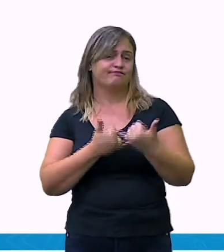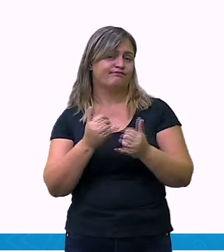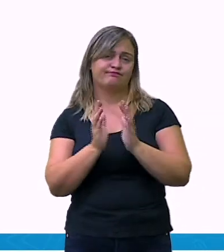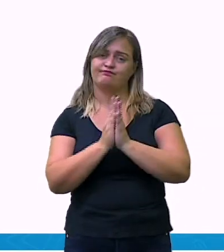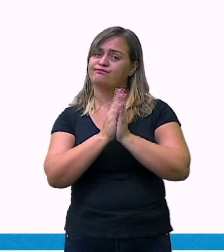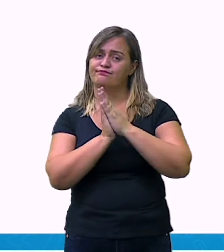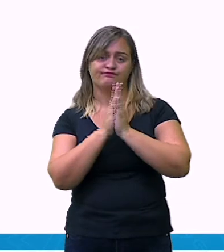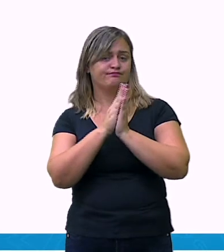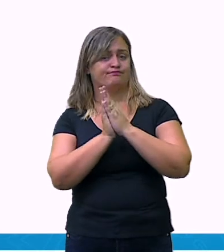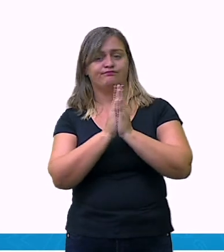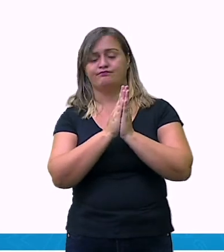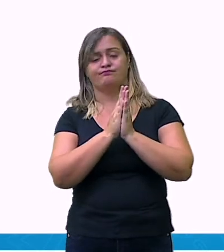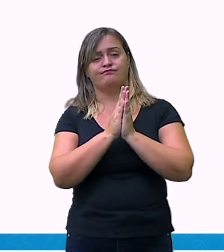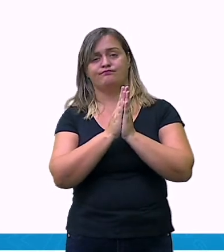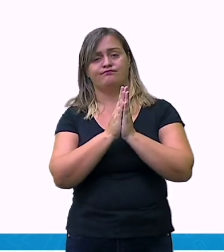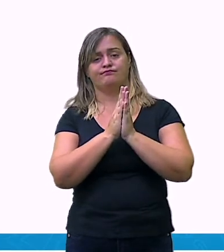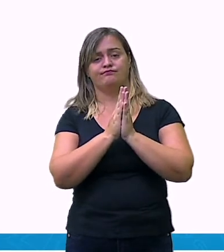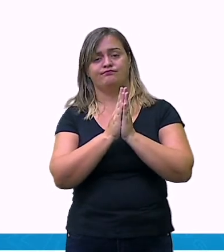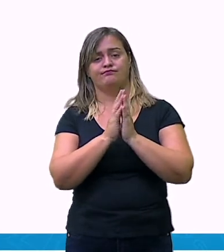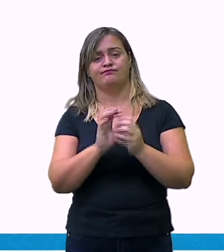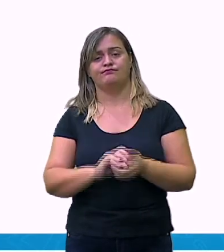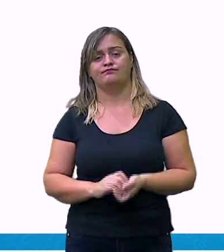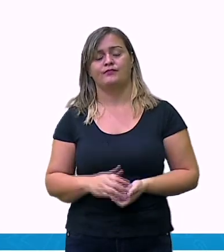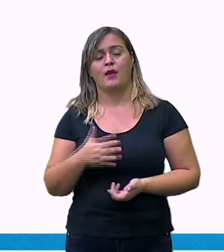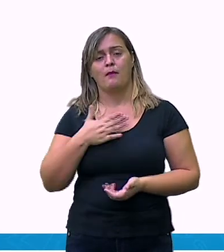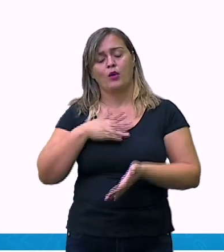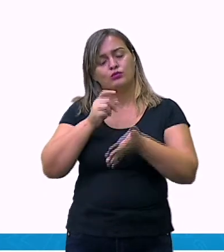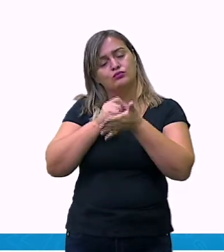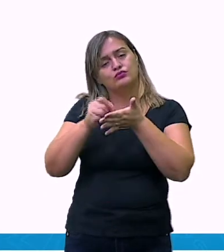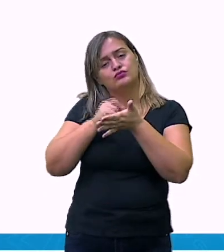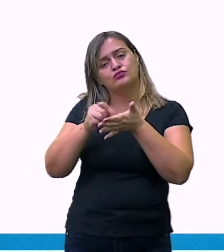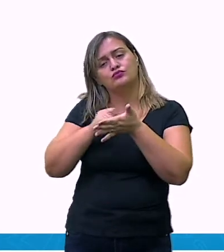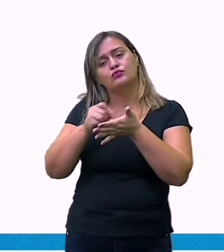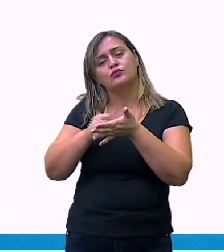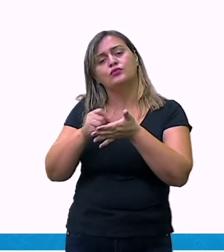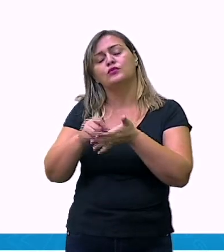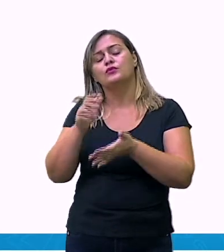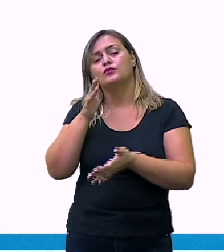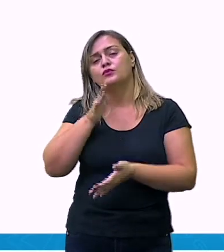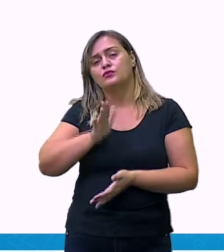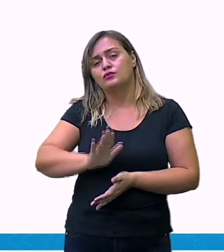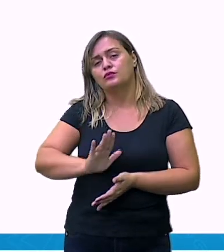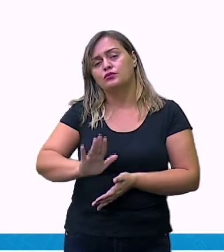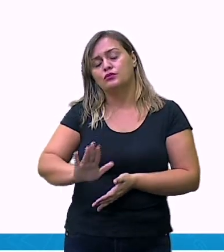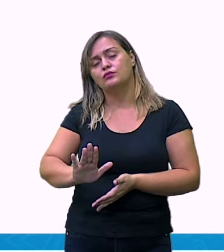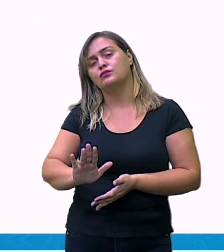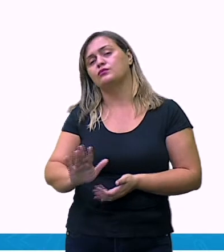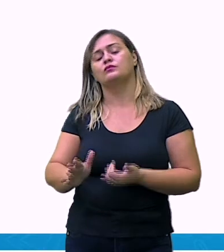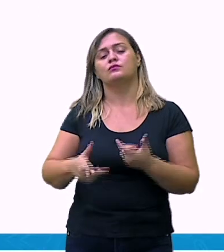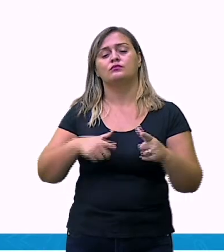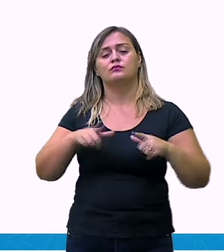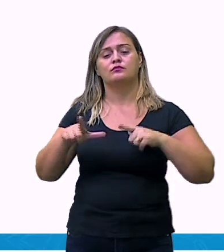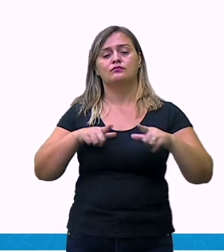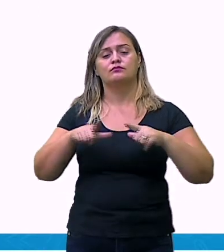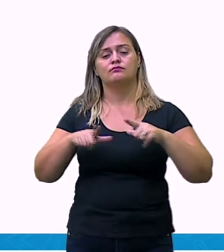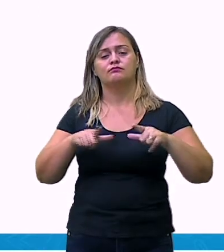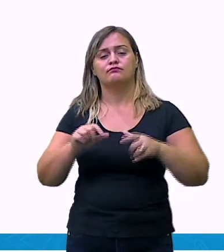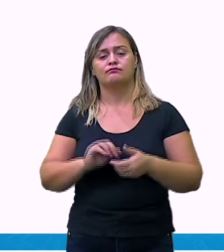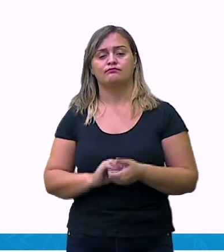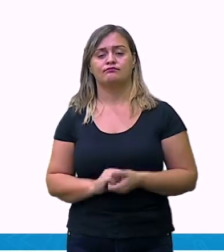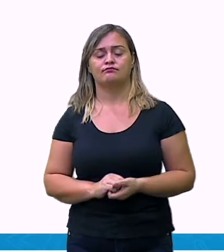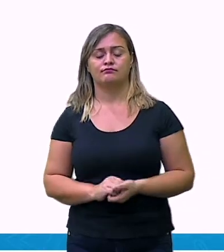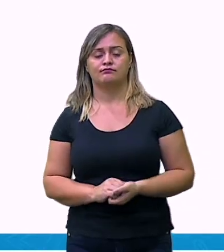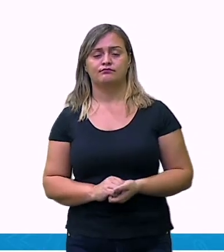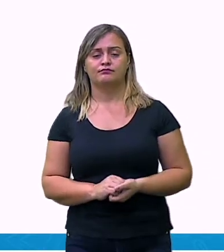Então, meu diário de uma trabalhadora infantil, turma do Plenarinho, 27 de maio de